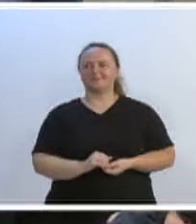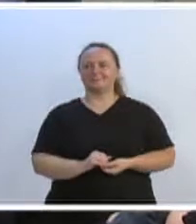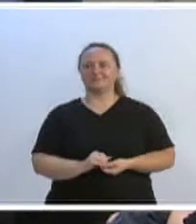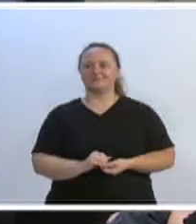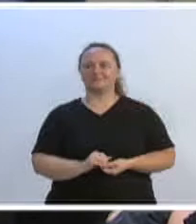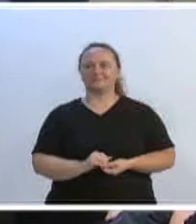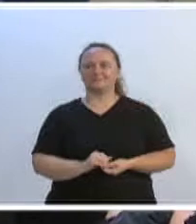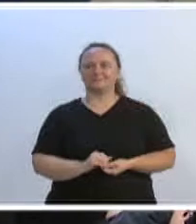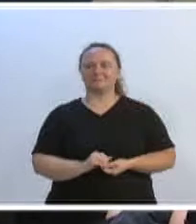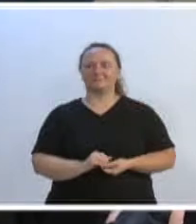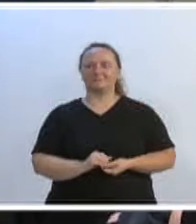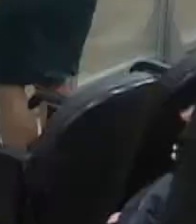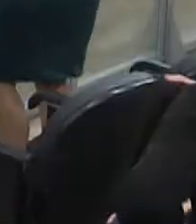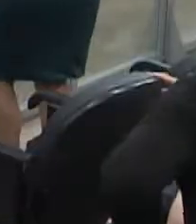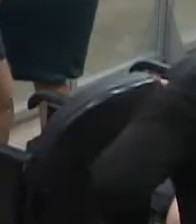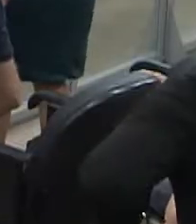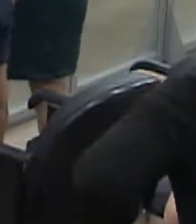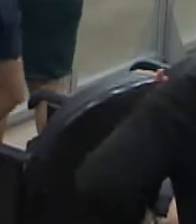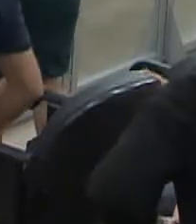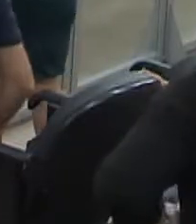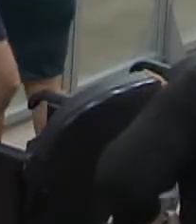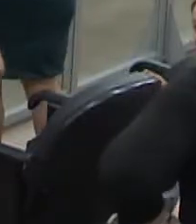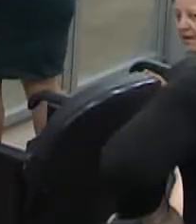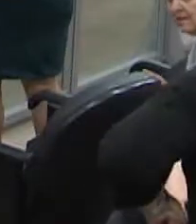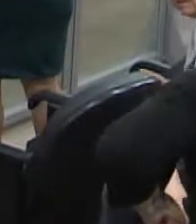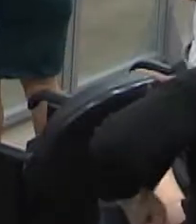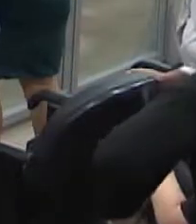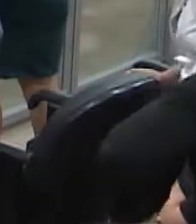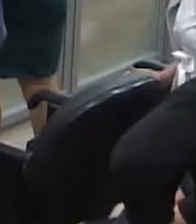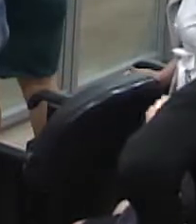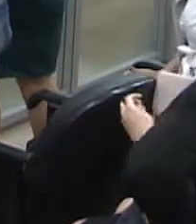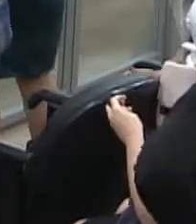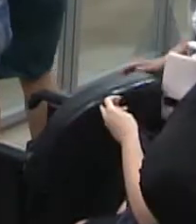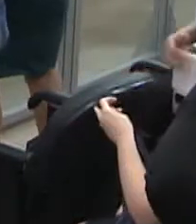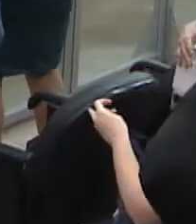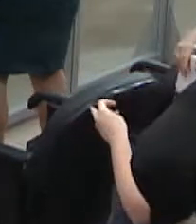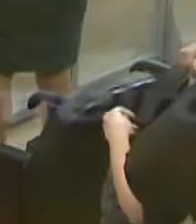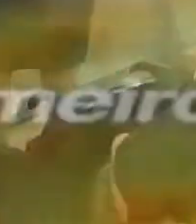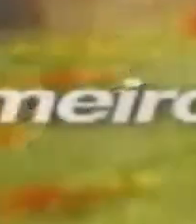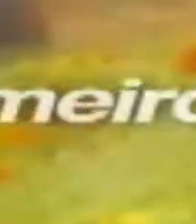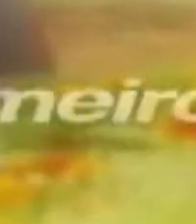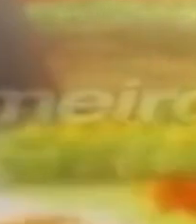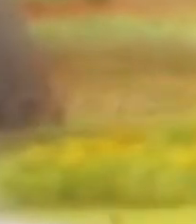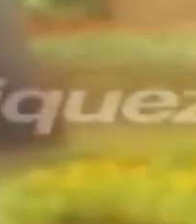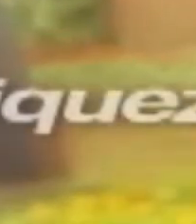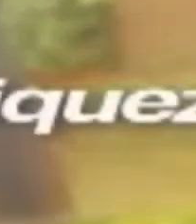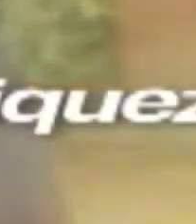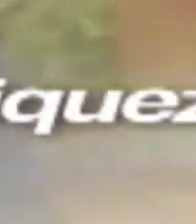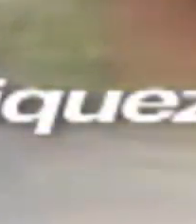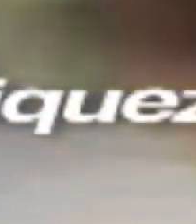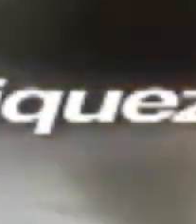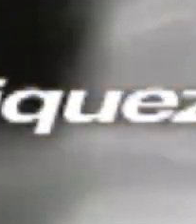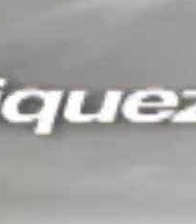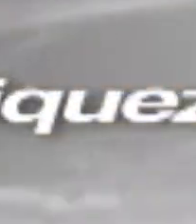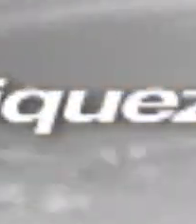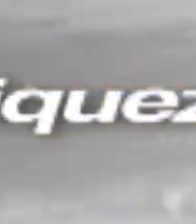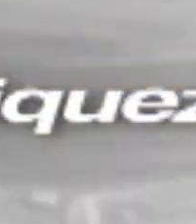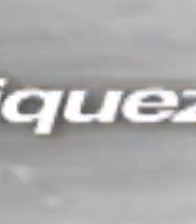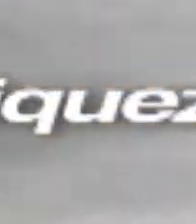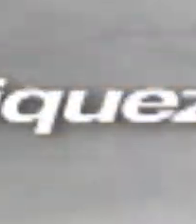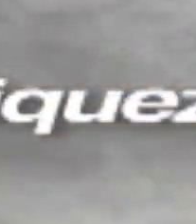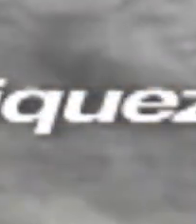seus 50 e poucos anos, né, já estabelecido com a sua bolsinha do curso de História, e ele, poucos